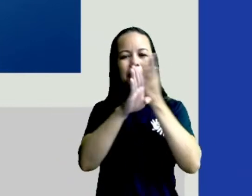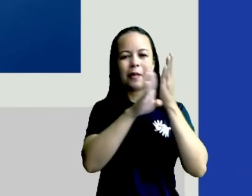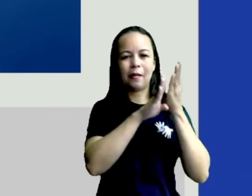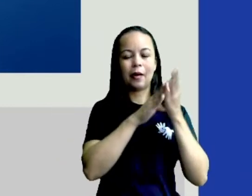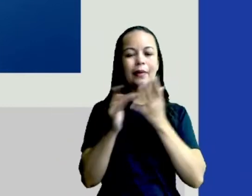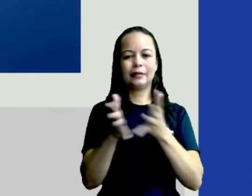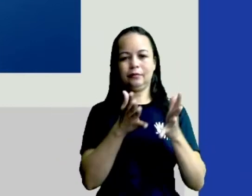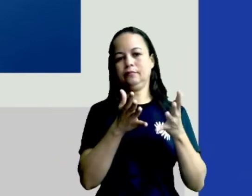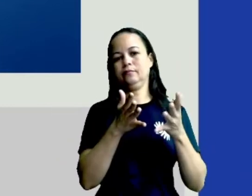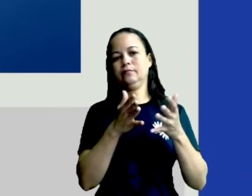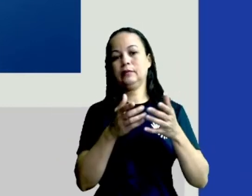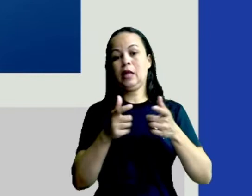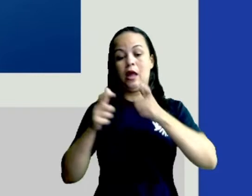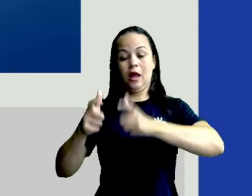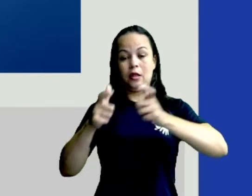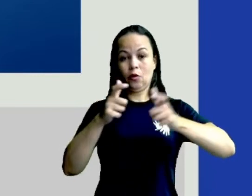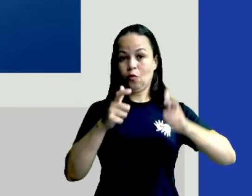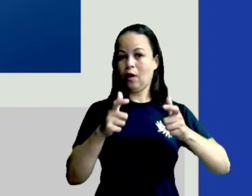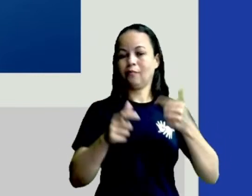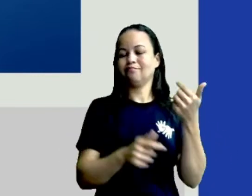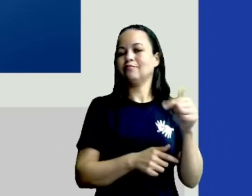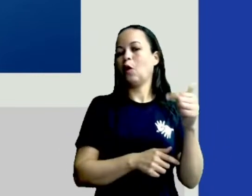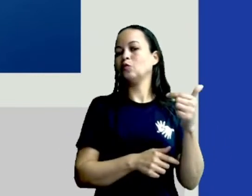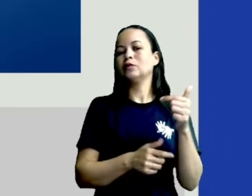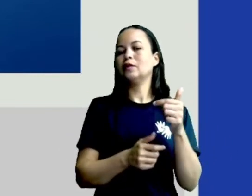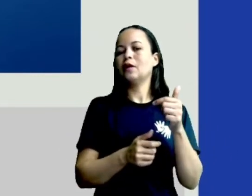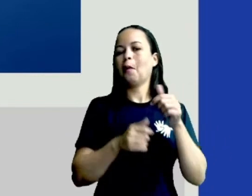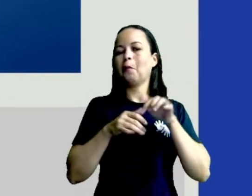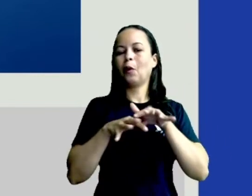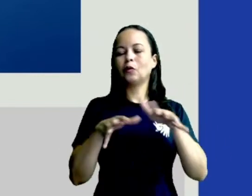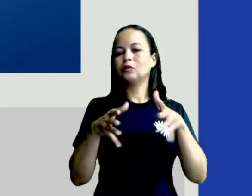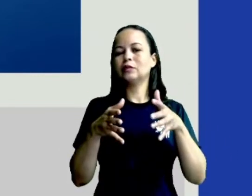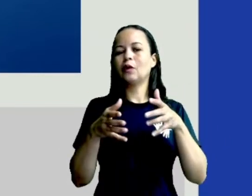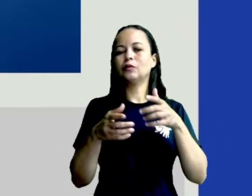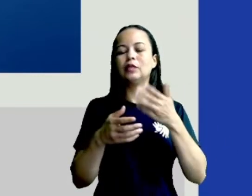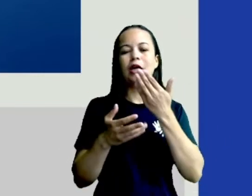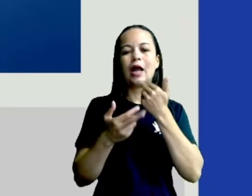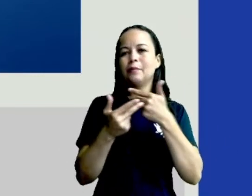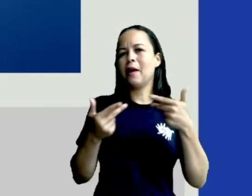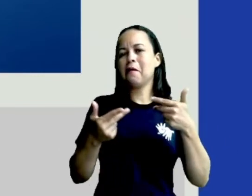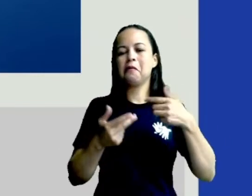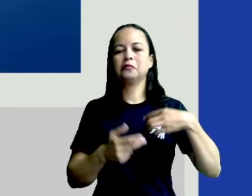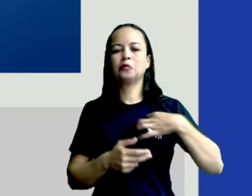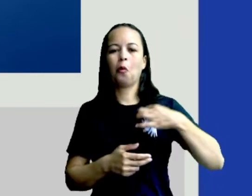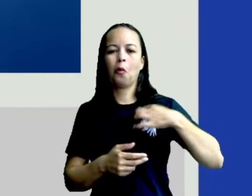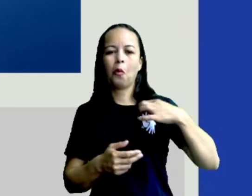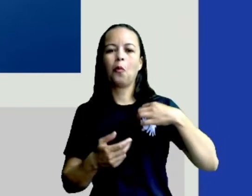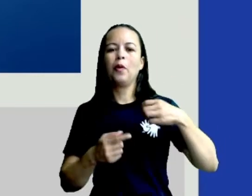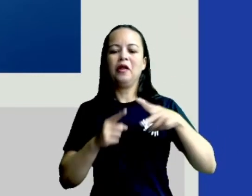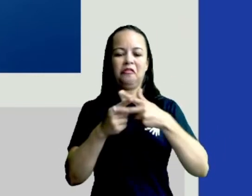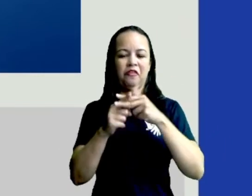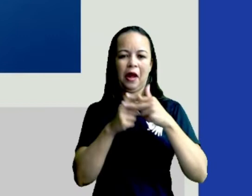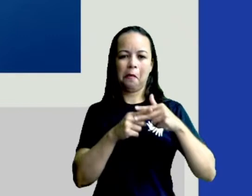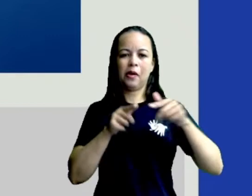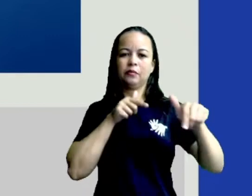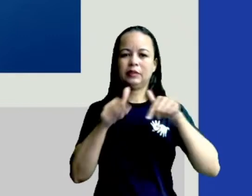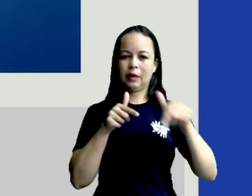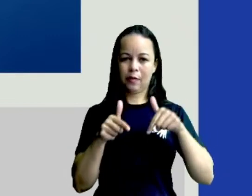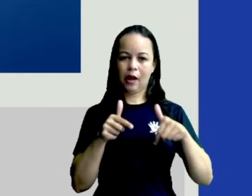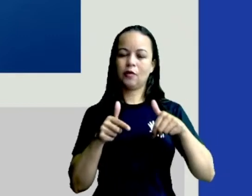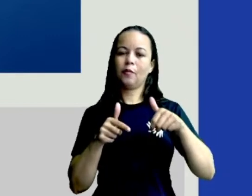Entretanto, nesses lugares não havia produção suficiente de alimentos, de roupas, nem de ferramentas de trabalho